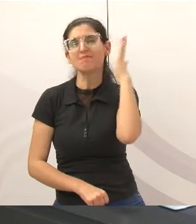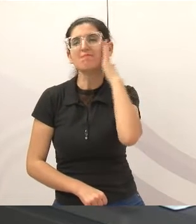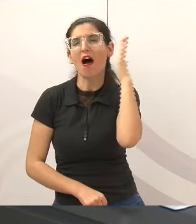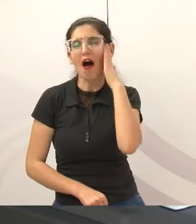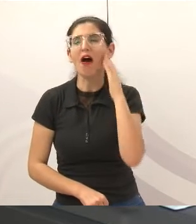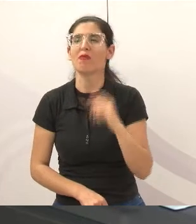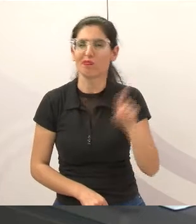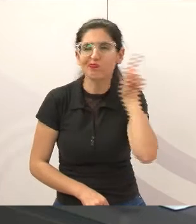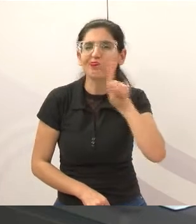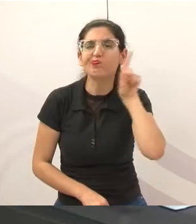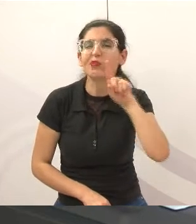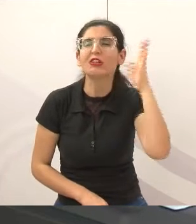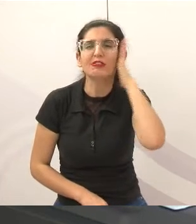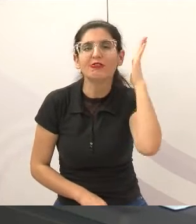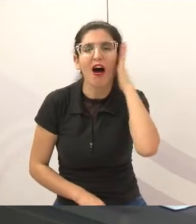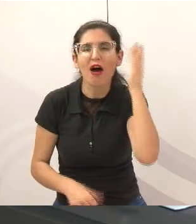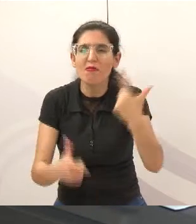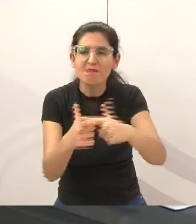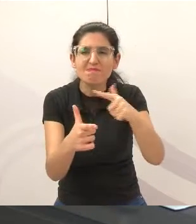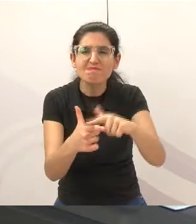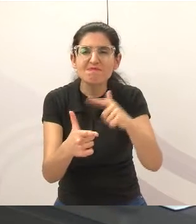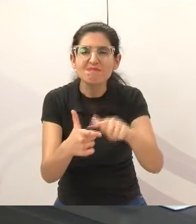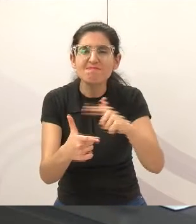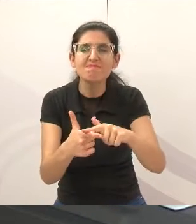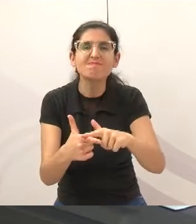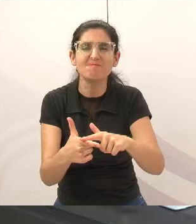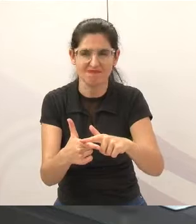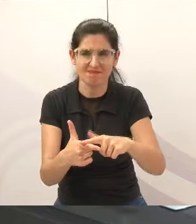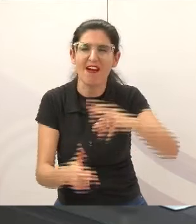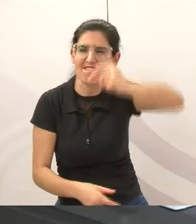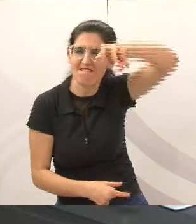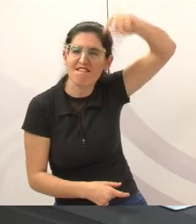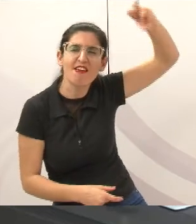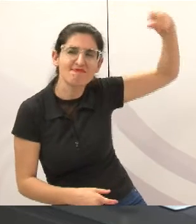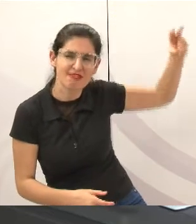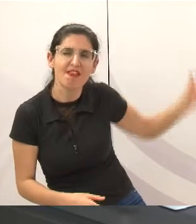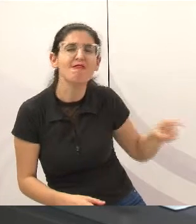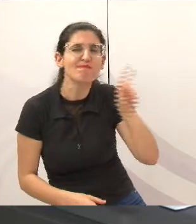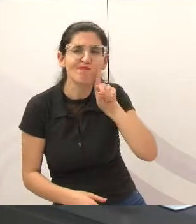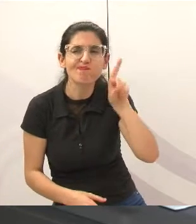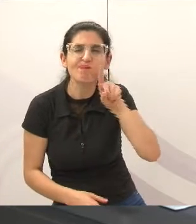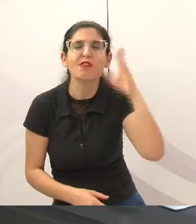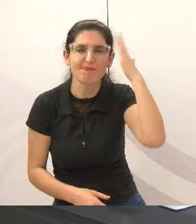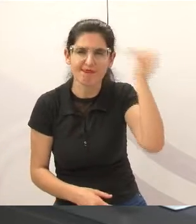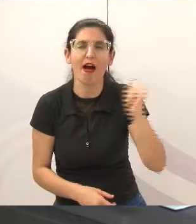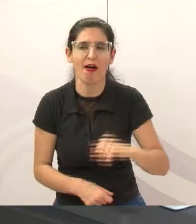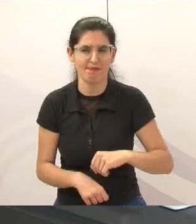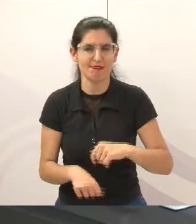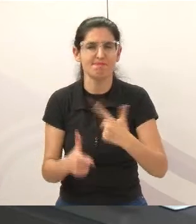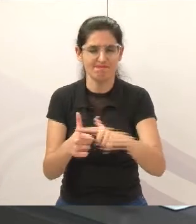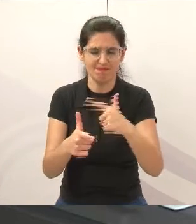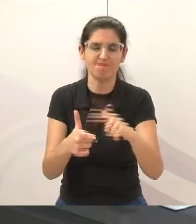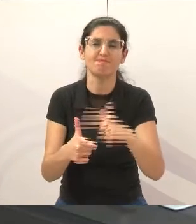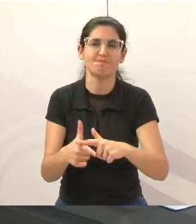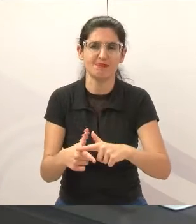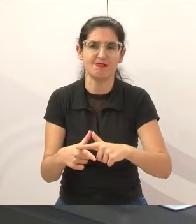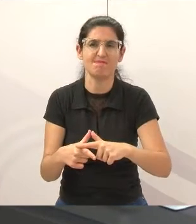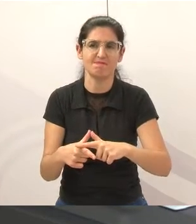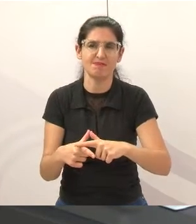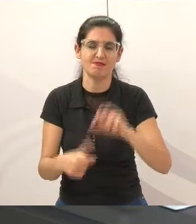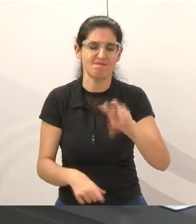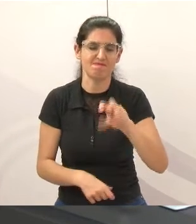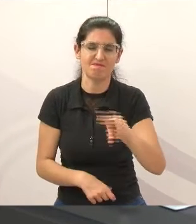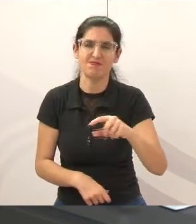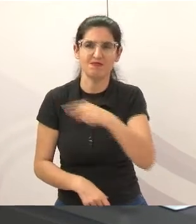lá atrás, eles já apontavam que tinha risco dessa pandemia atingir os outros países. Aí vem o governo